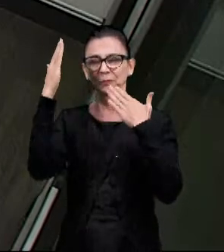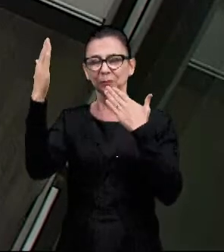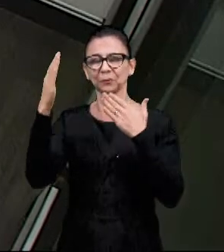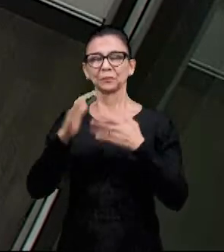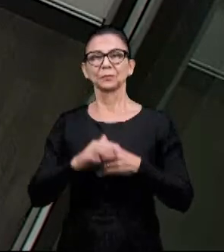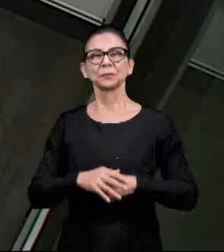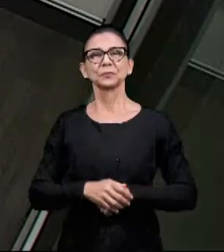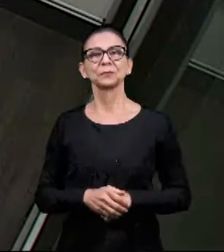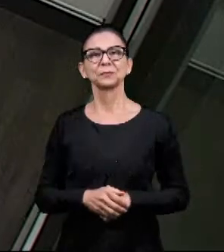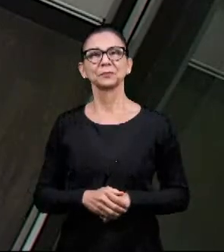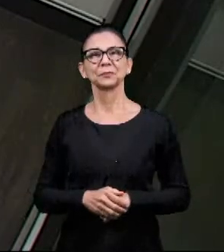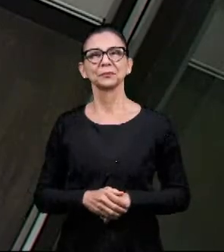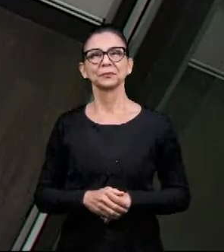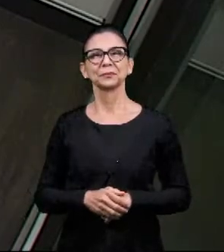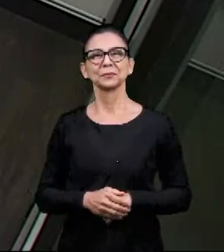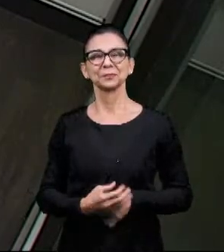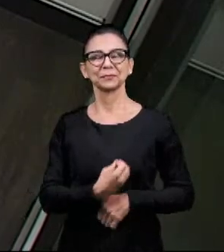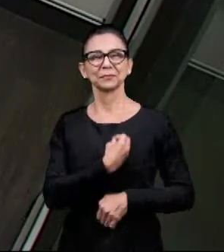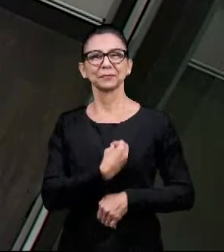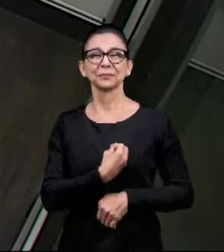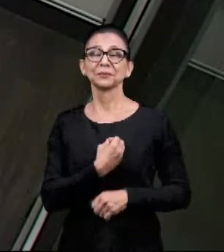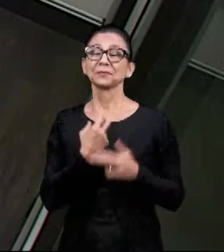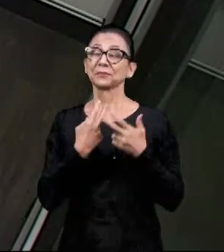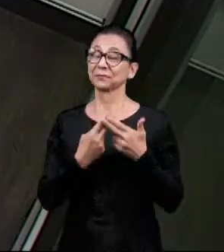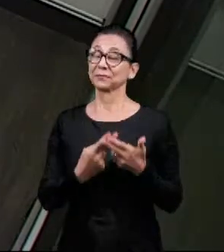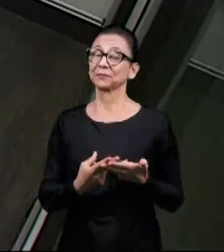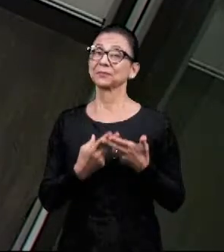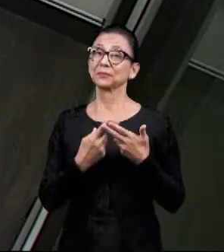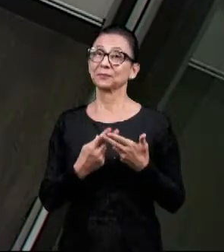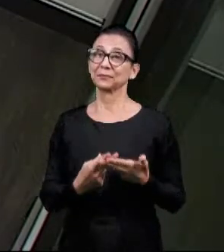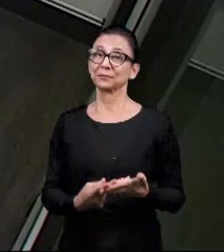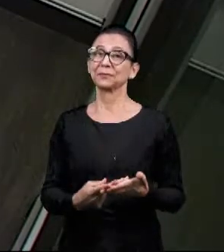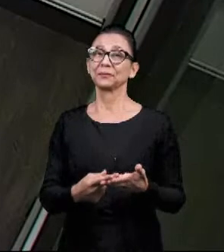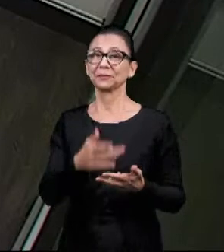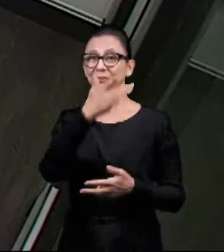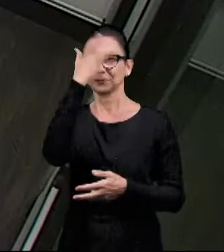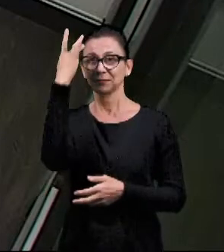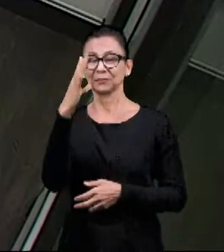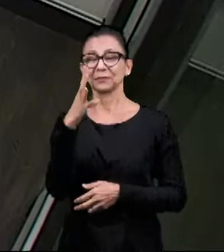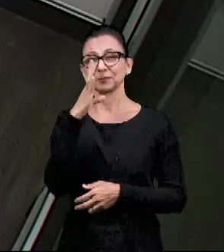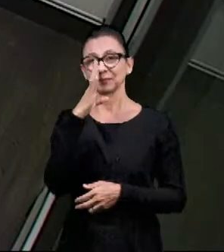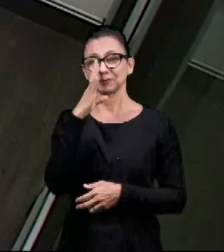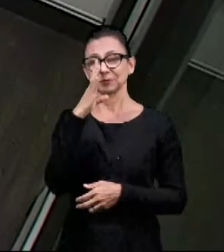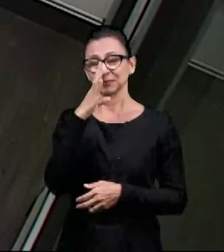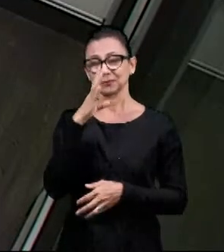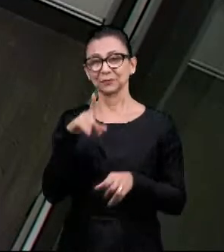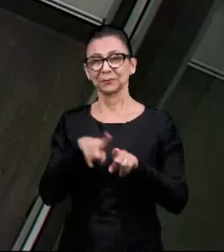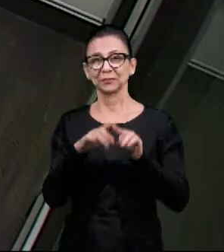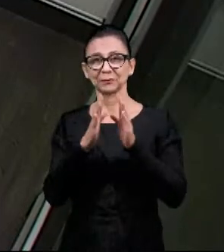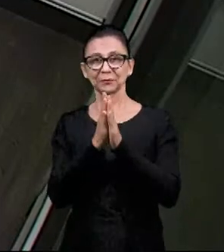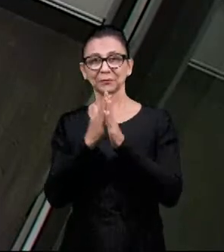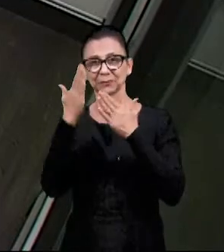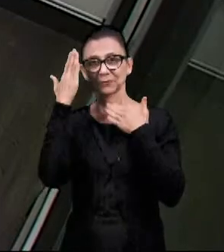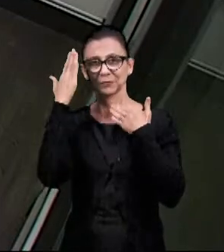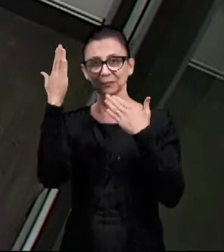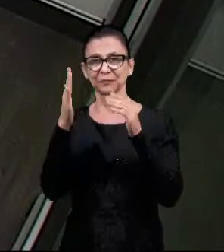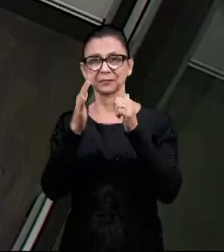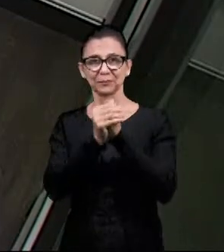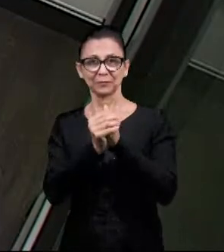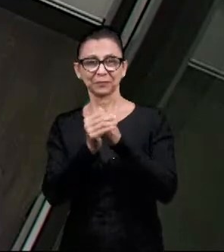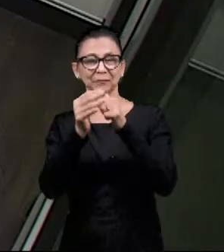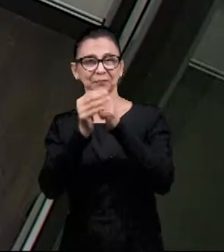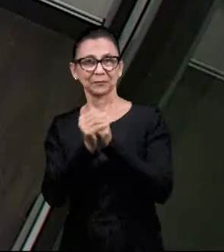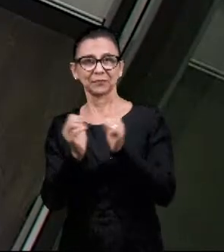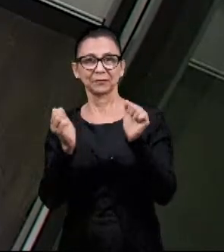irmãos e agradeço a paciência, né, dos irmãos que nos assistem e das orações também dos irmãos. Amém, amém. Glória